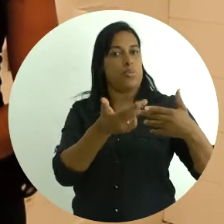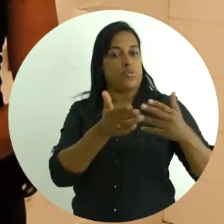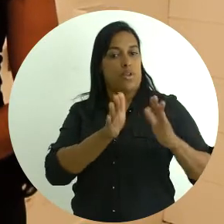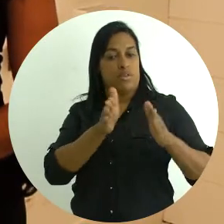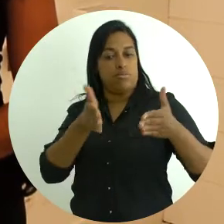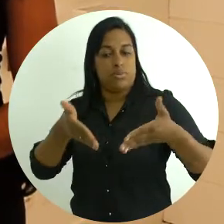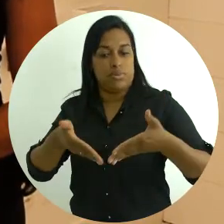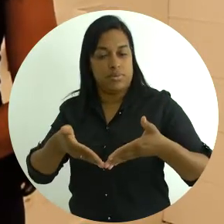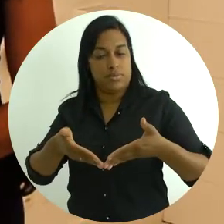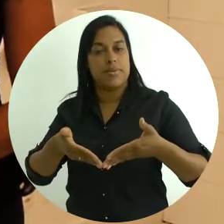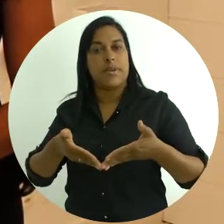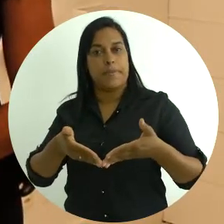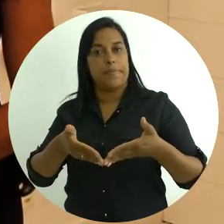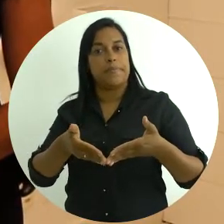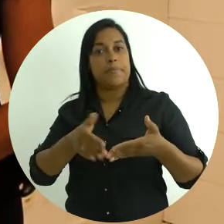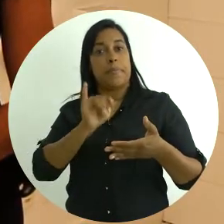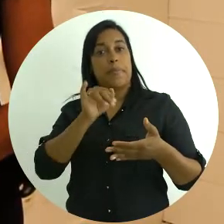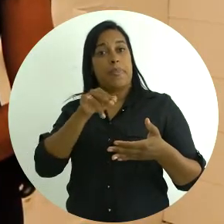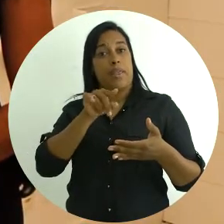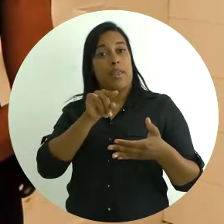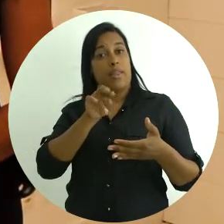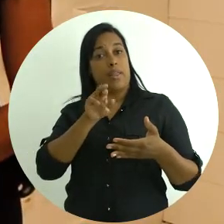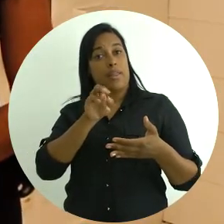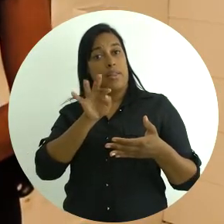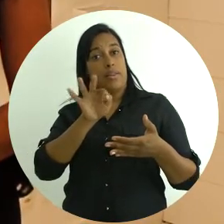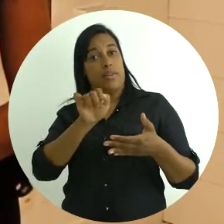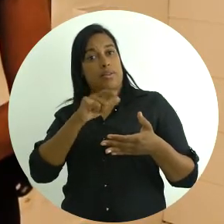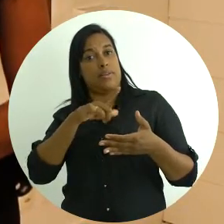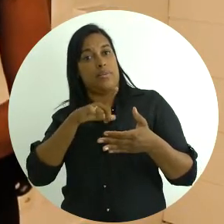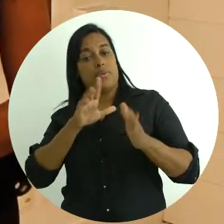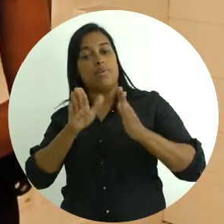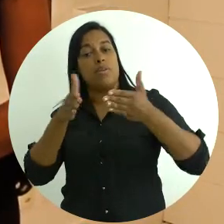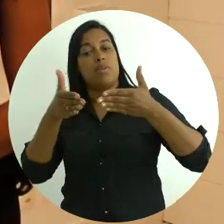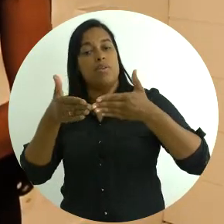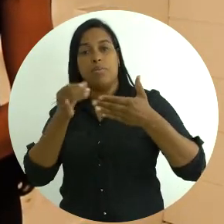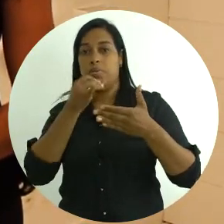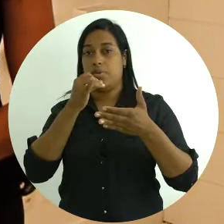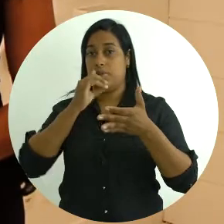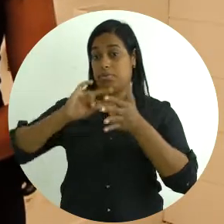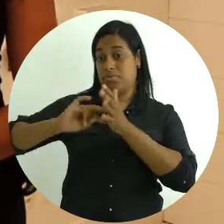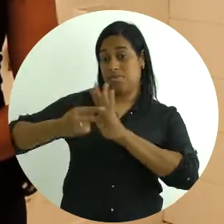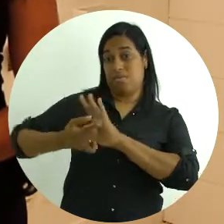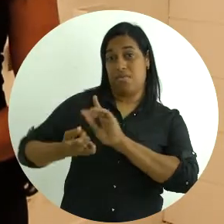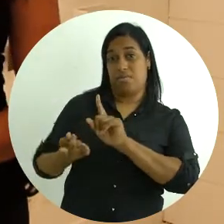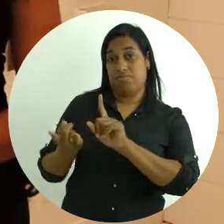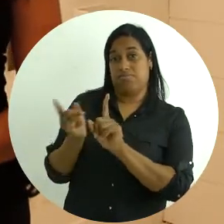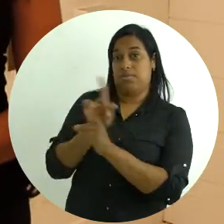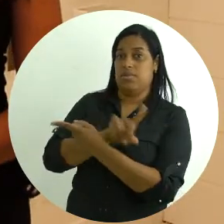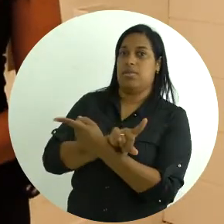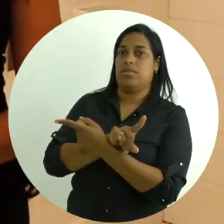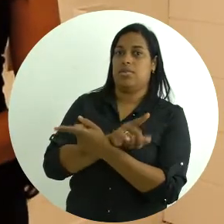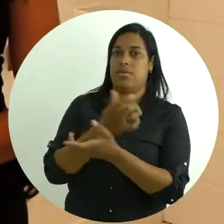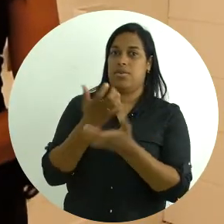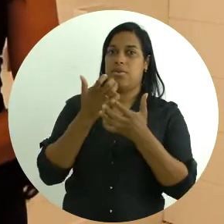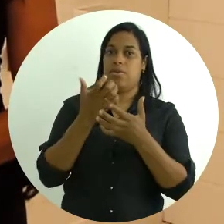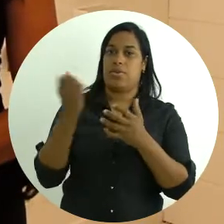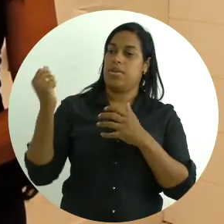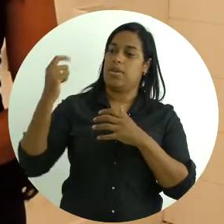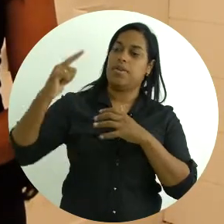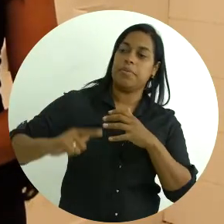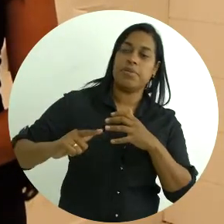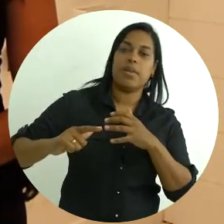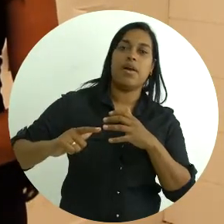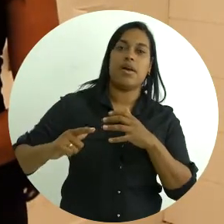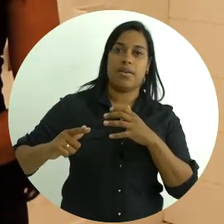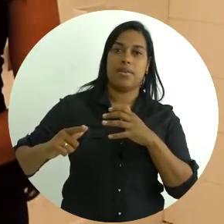objeto que eu quero iluminar; indireta, quando eu tenho a fonte de luz no sentido contrário ao que eu quero iluminar,